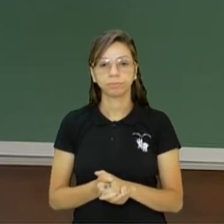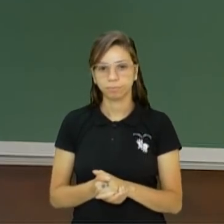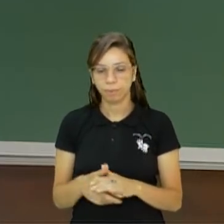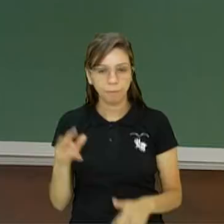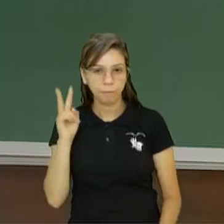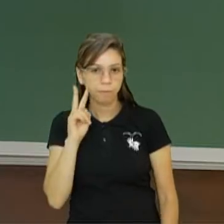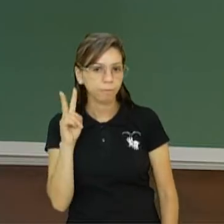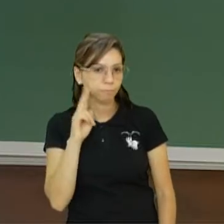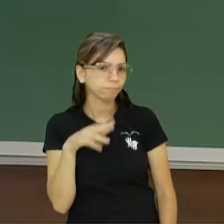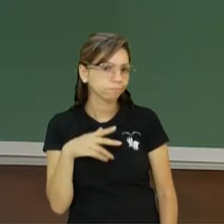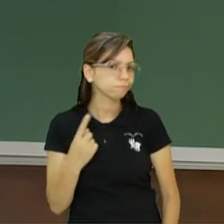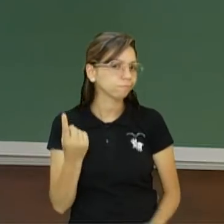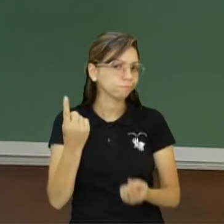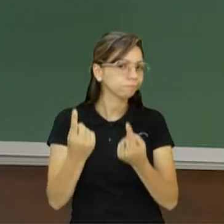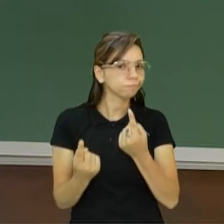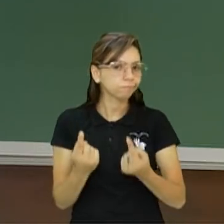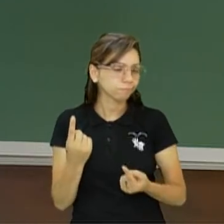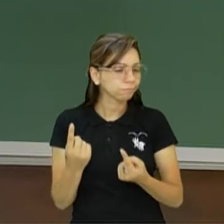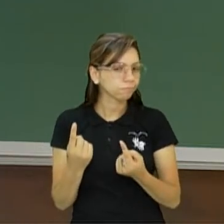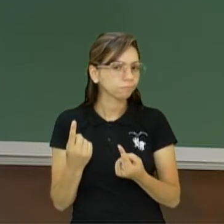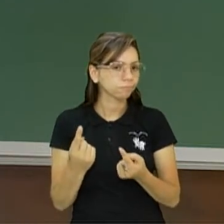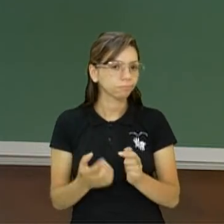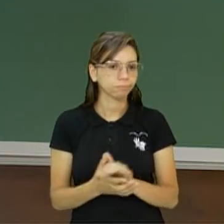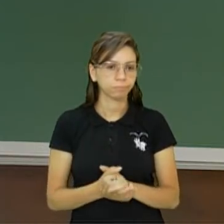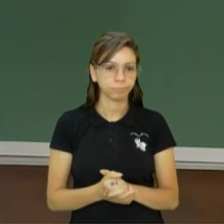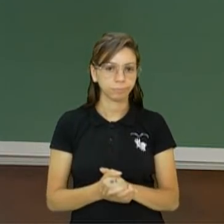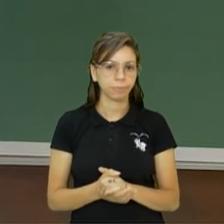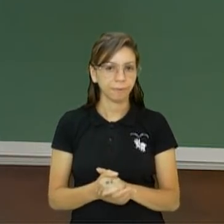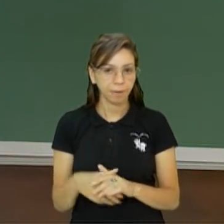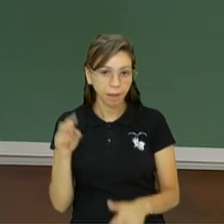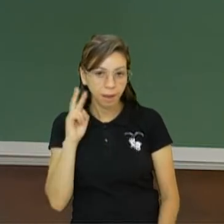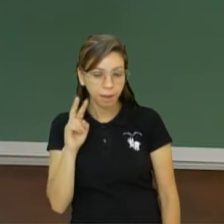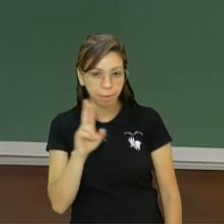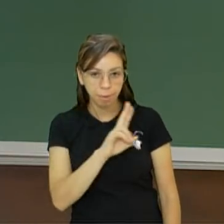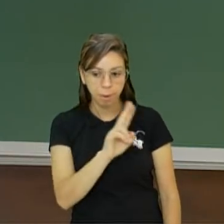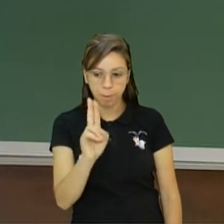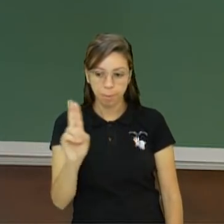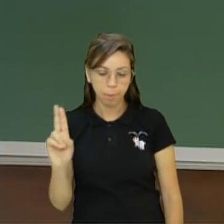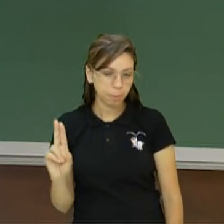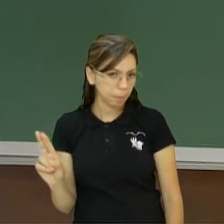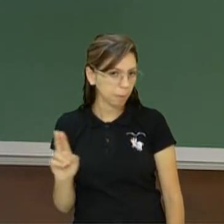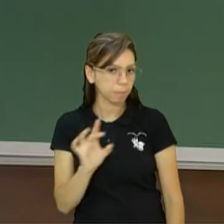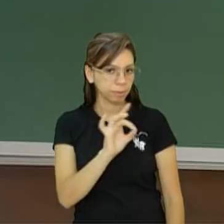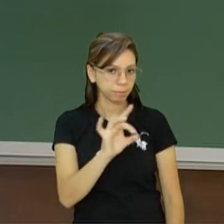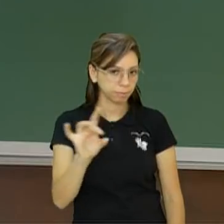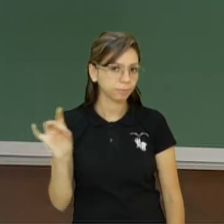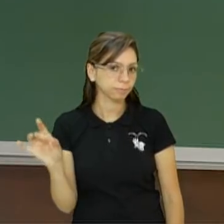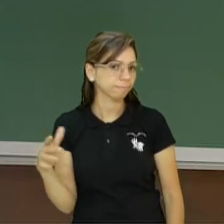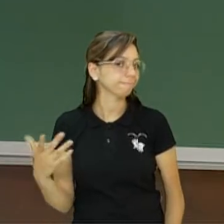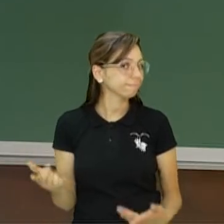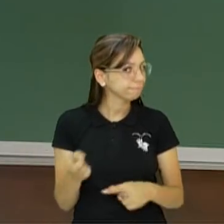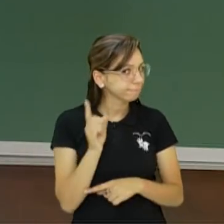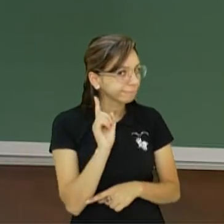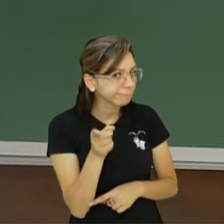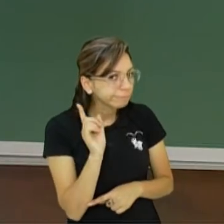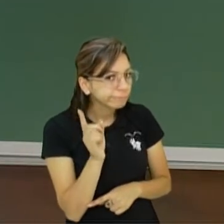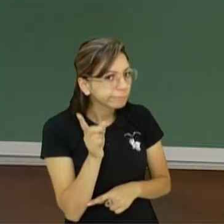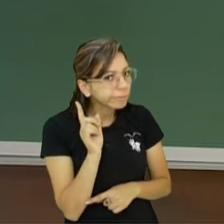lembrar quais poliedros então nós construímos? Você lembra o nome de cada um deles? Ai, ai, ai,